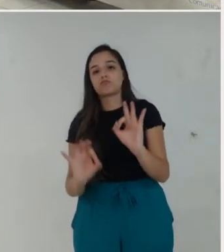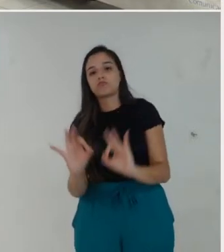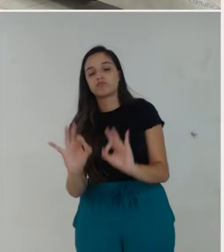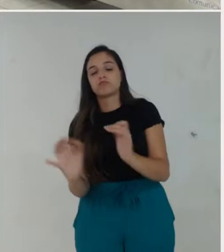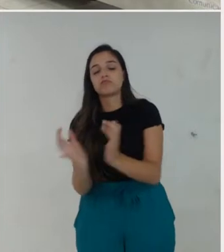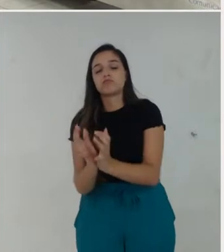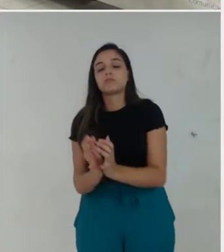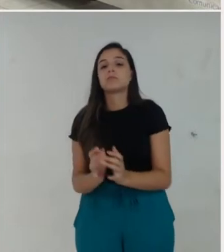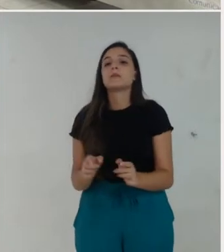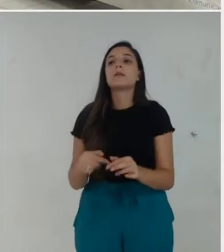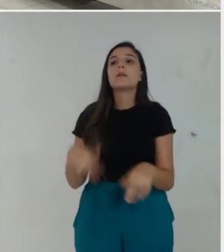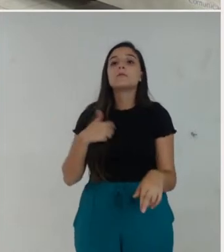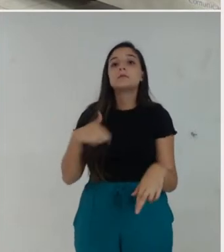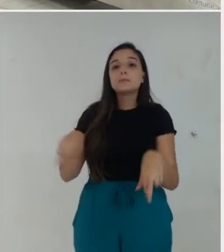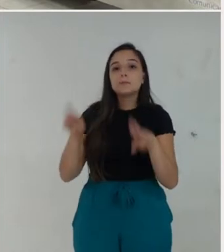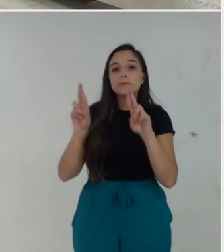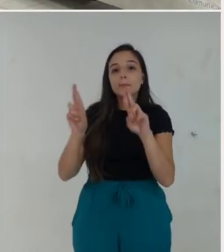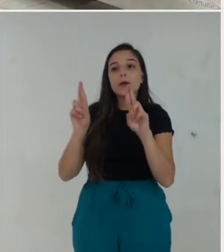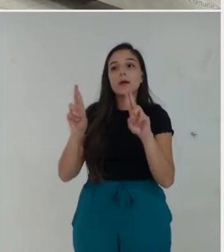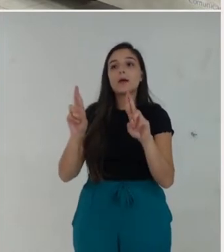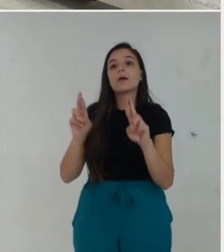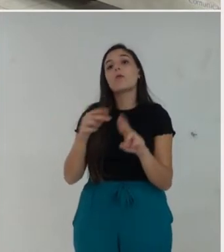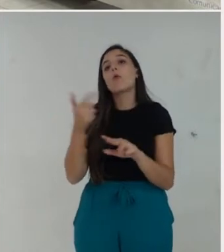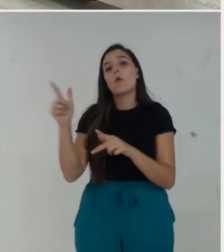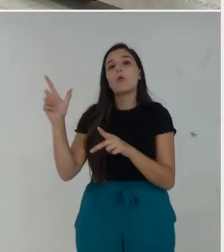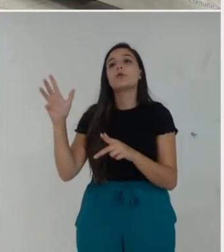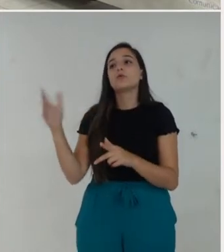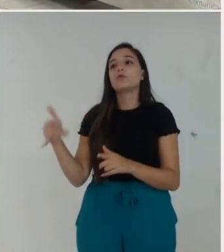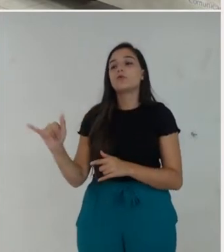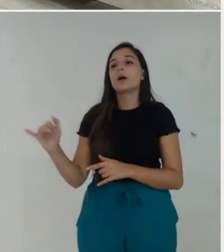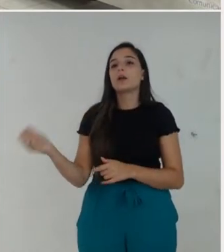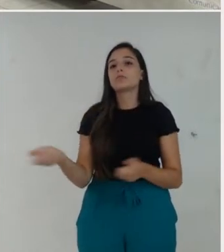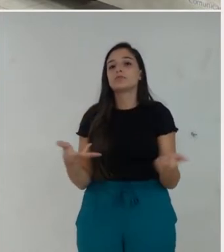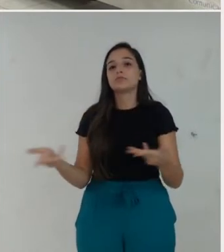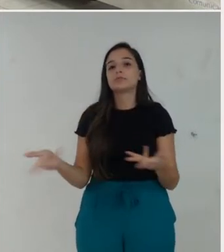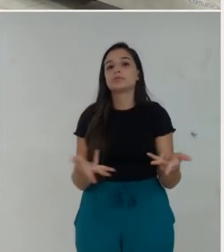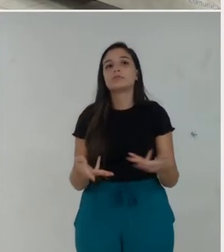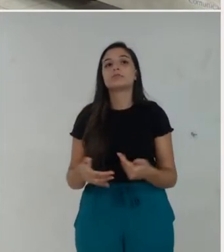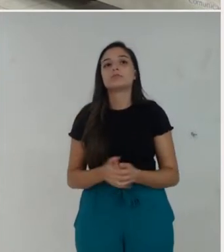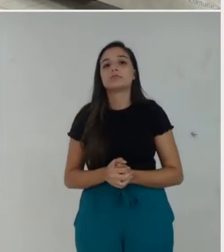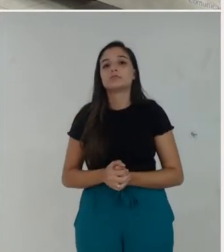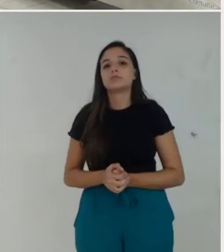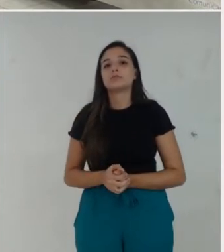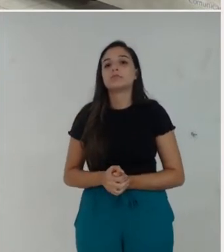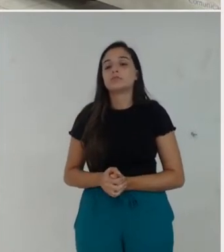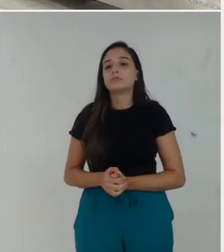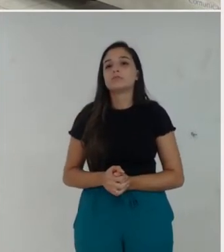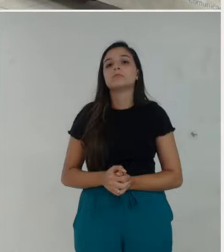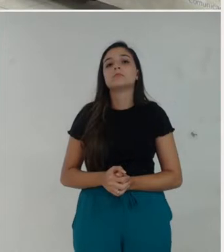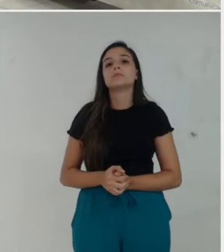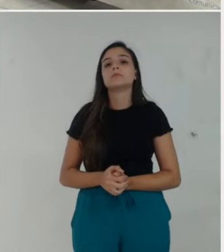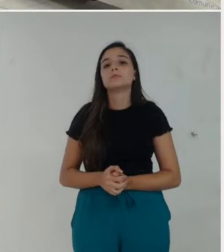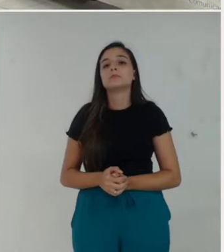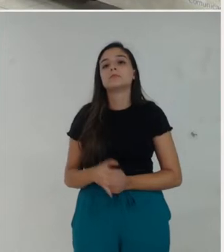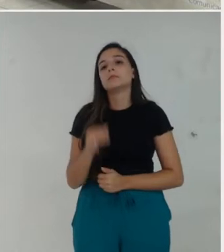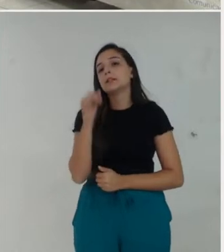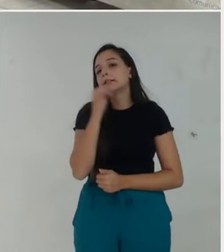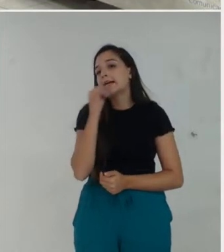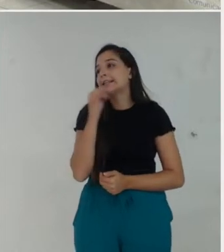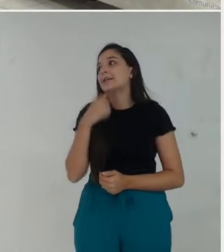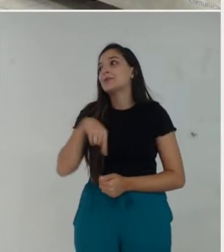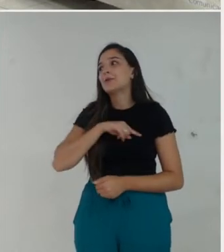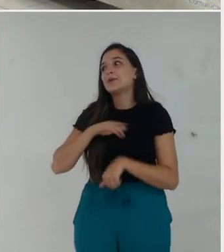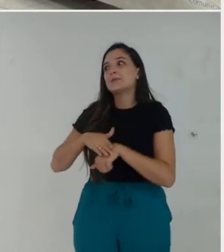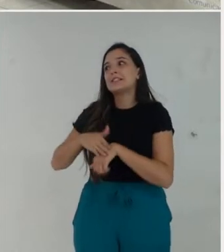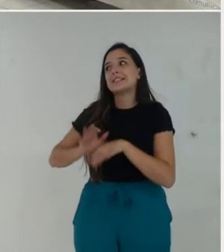torço também para que outros volumes sejam feitos, e o italiano que a gente precisa atualizar, estou devendo